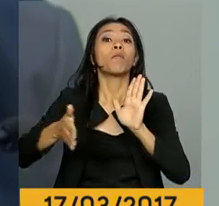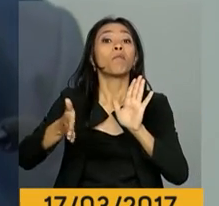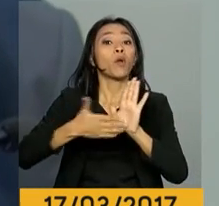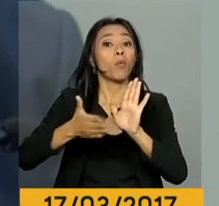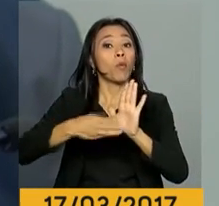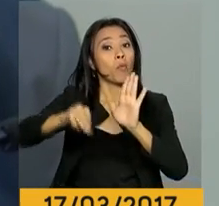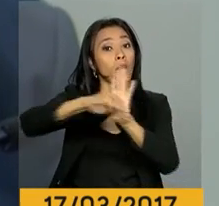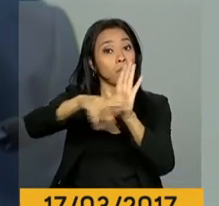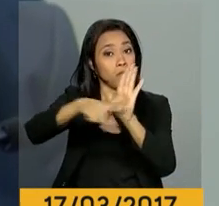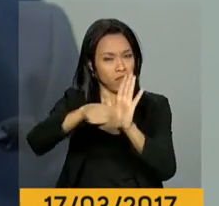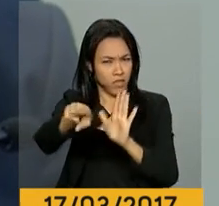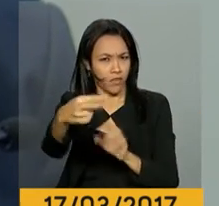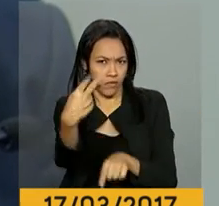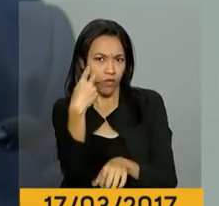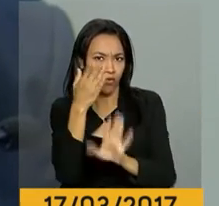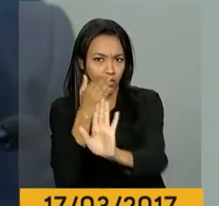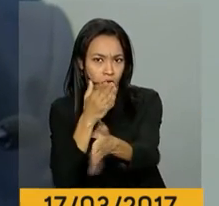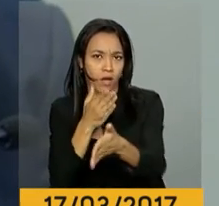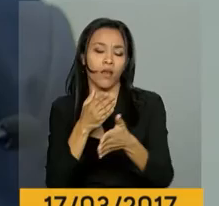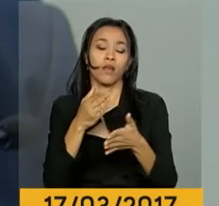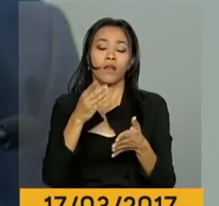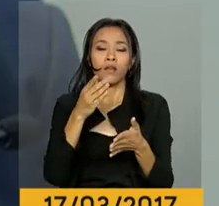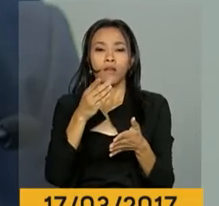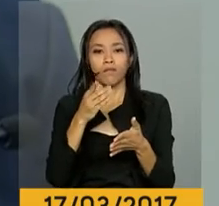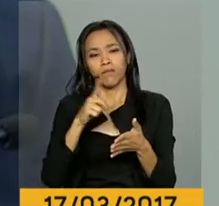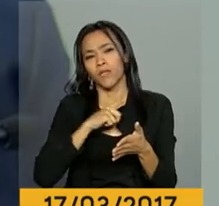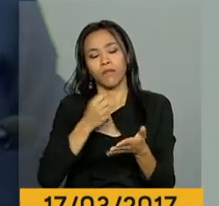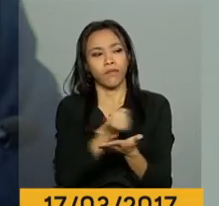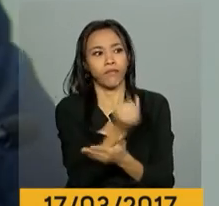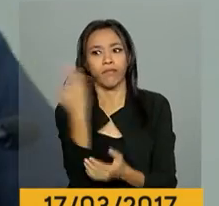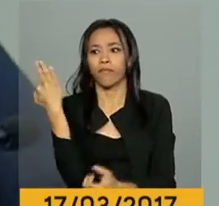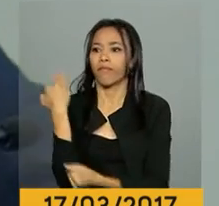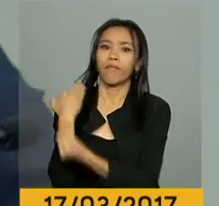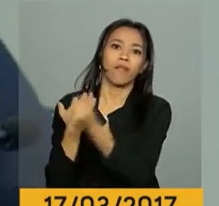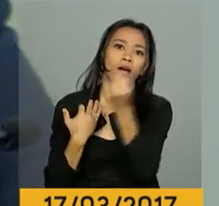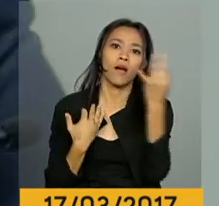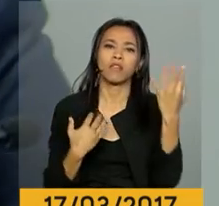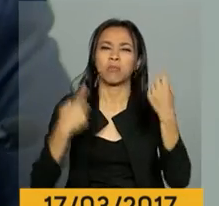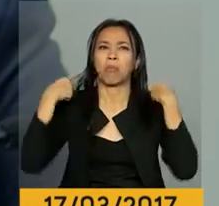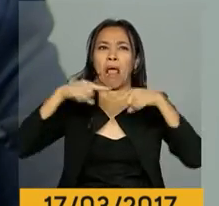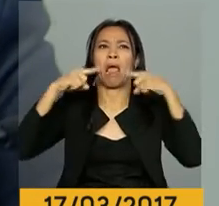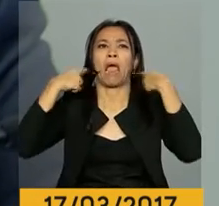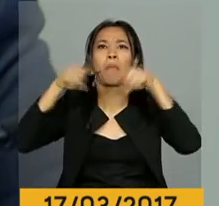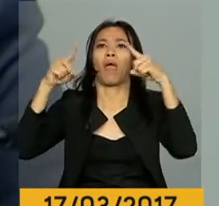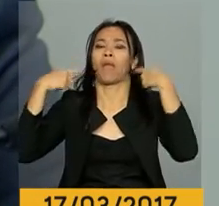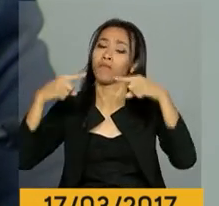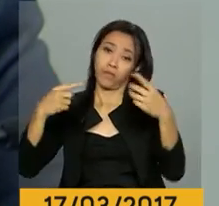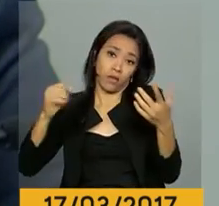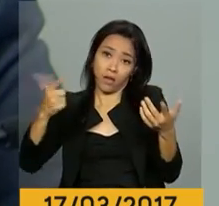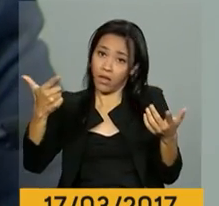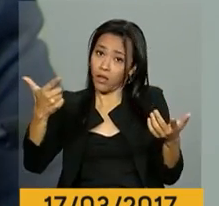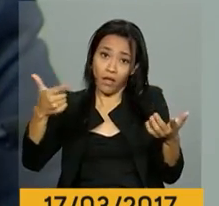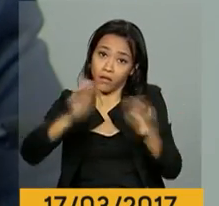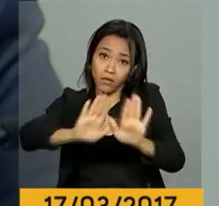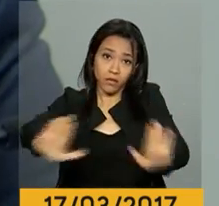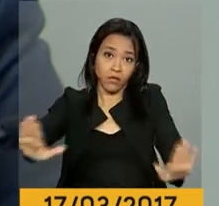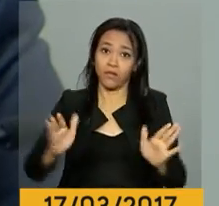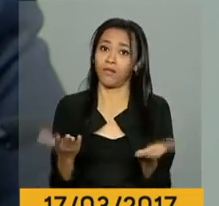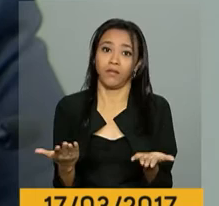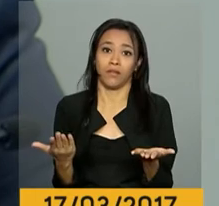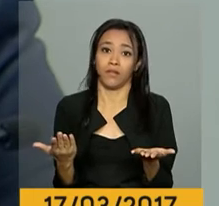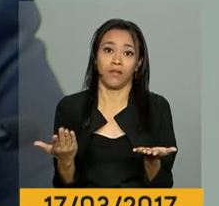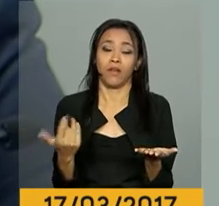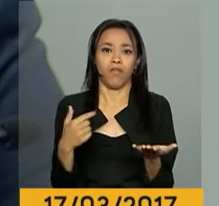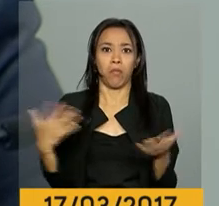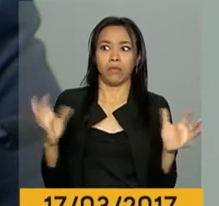provisória, os senhores acompanharam, verificaram que houve os mais variados e significados protestos legítimos. Democracia é assim, não vamos nos